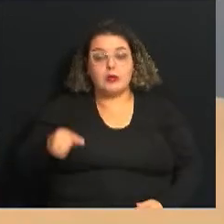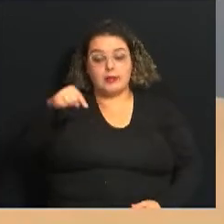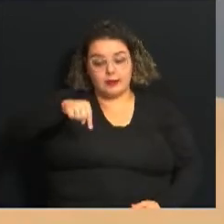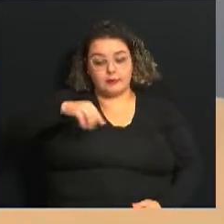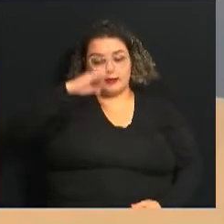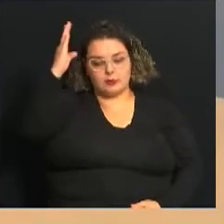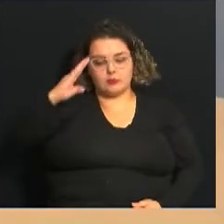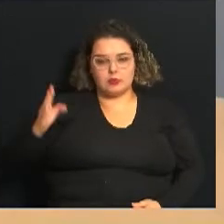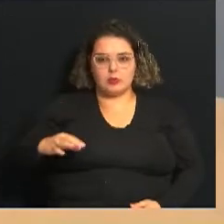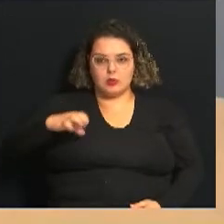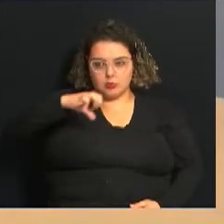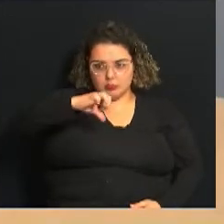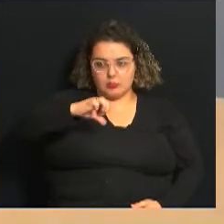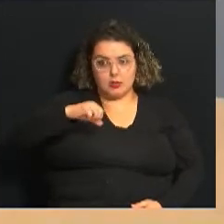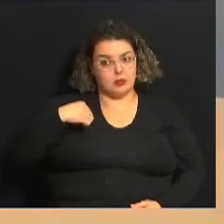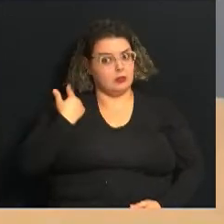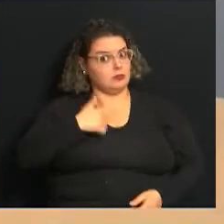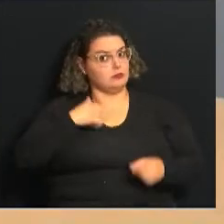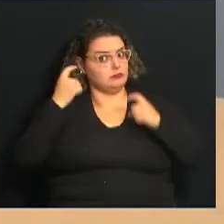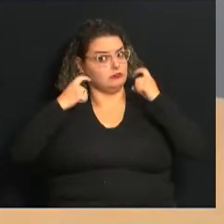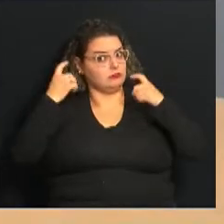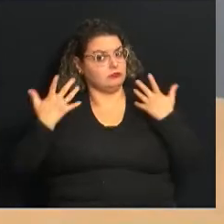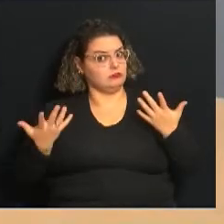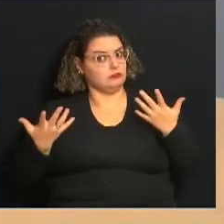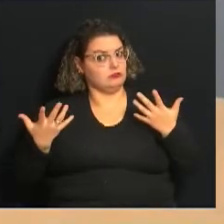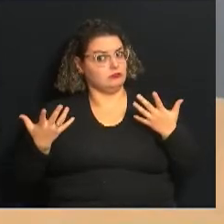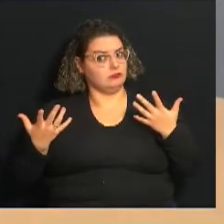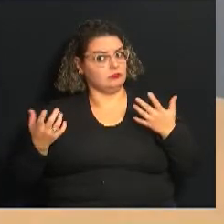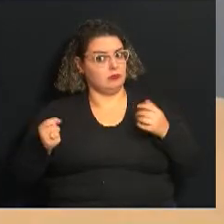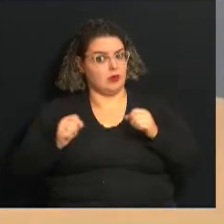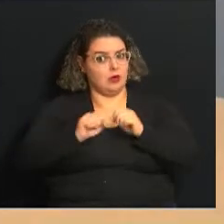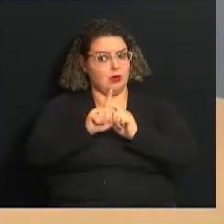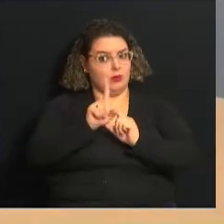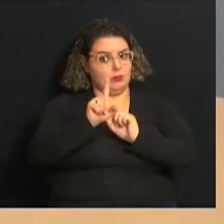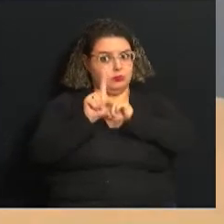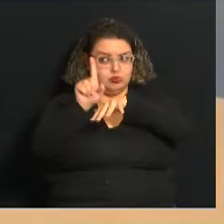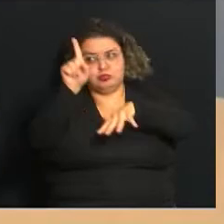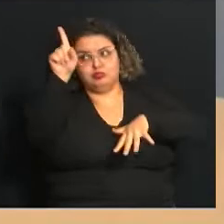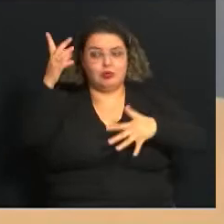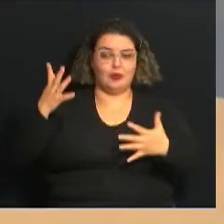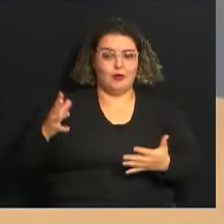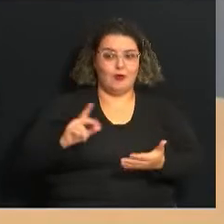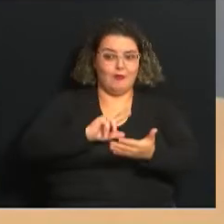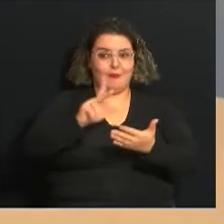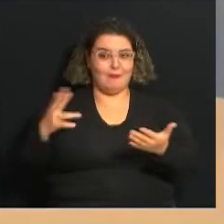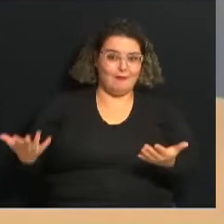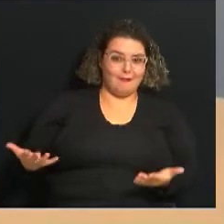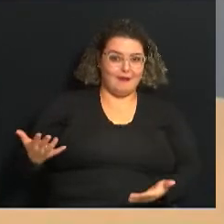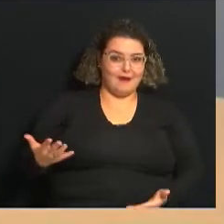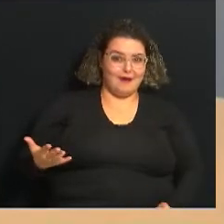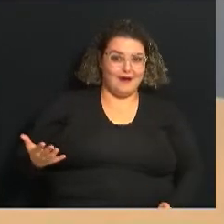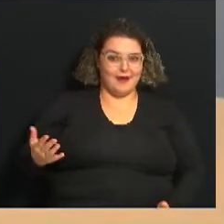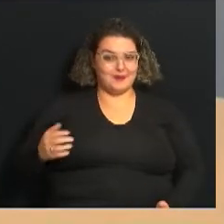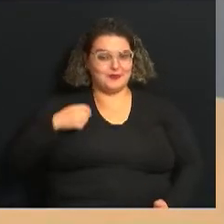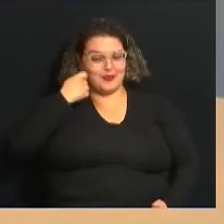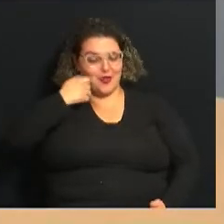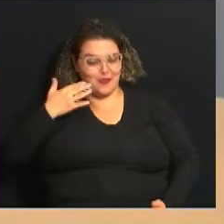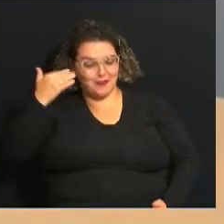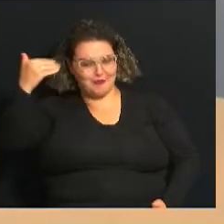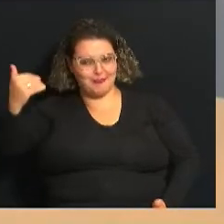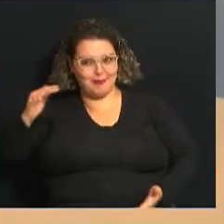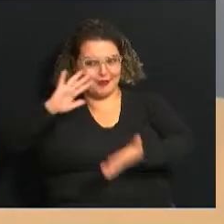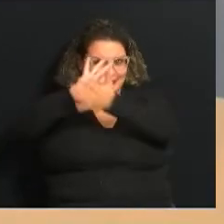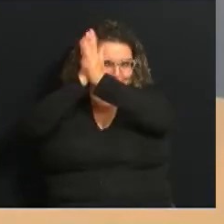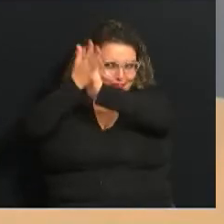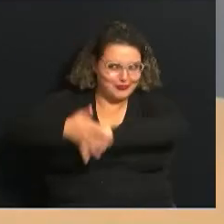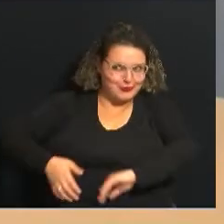que se preocupar aí se vai ter que, sei lá, mandar um foguete com Bruce Willis, com Ben Affleck, para destruir um asteroide